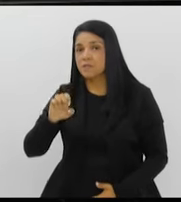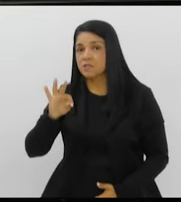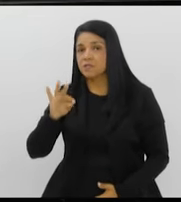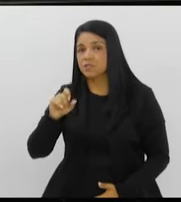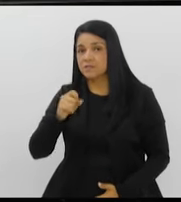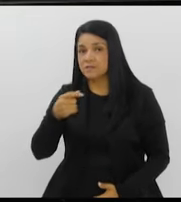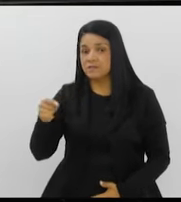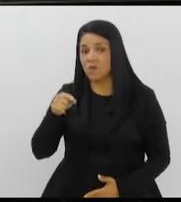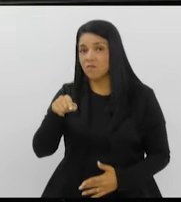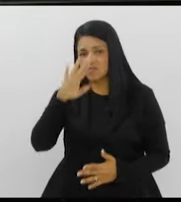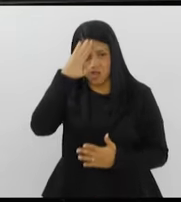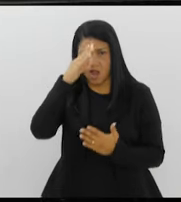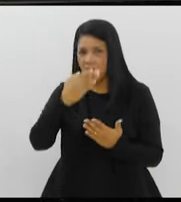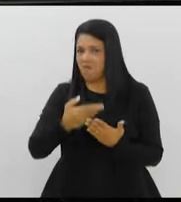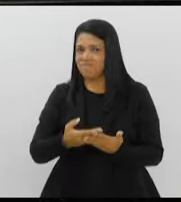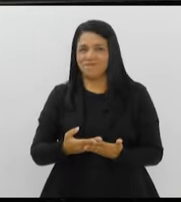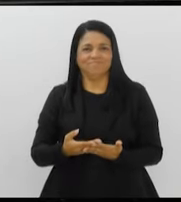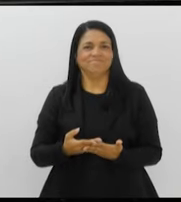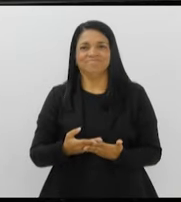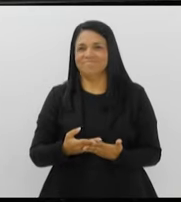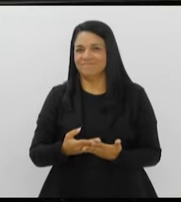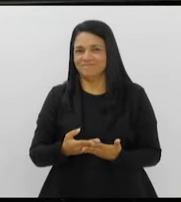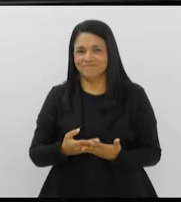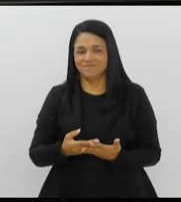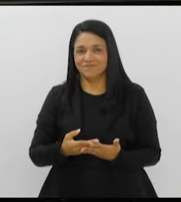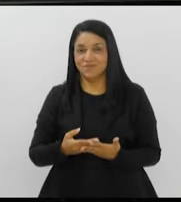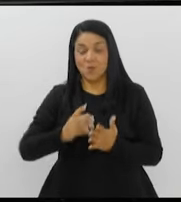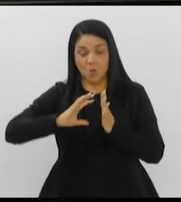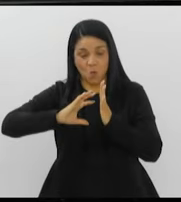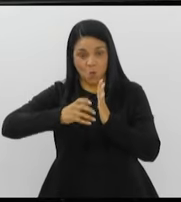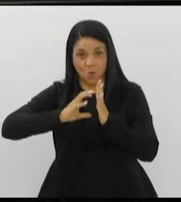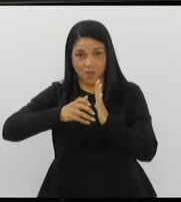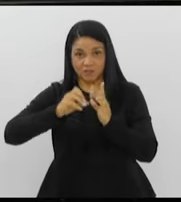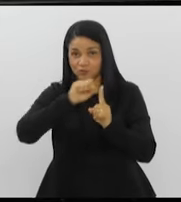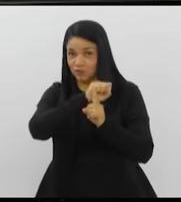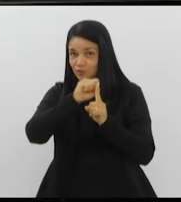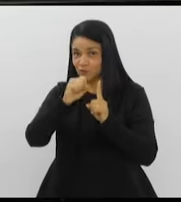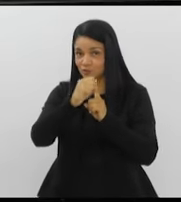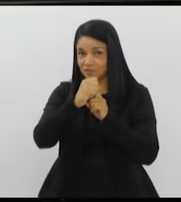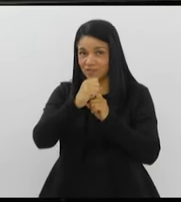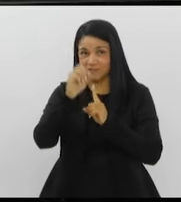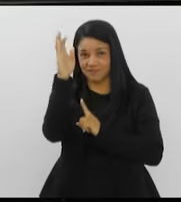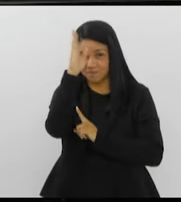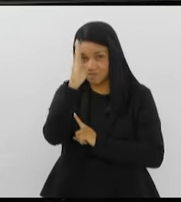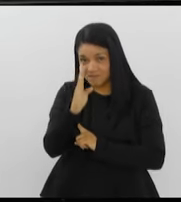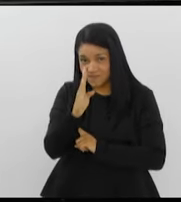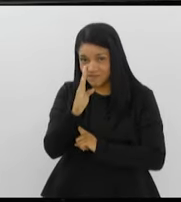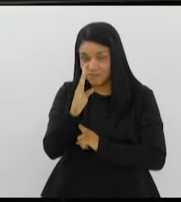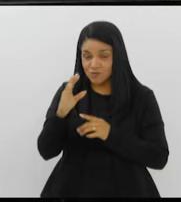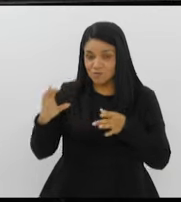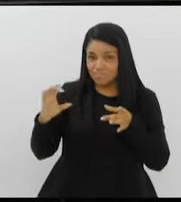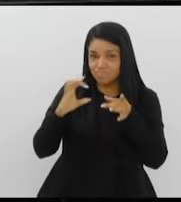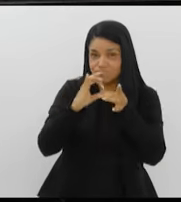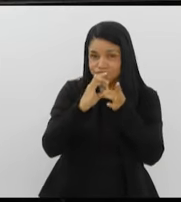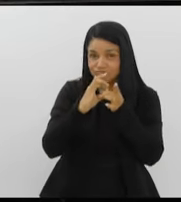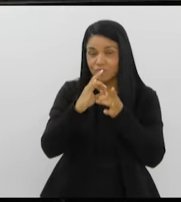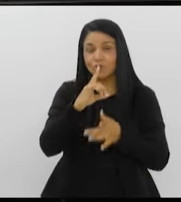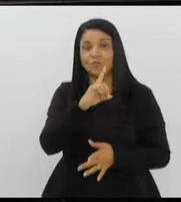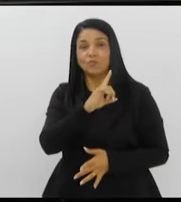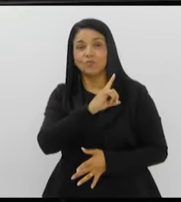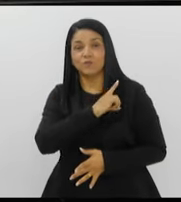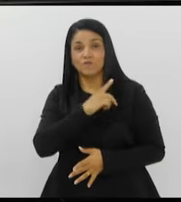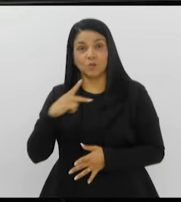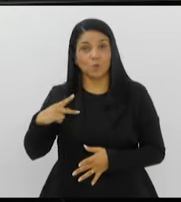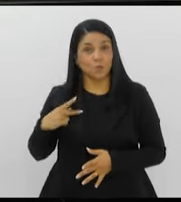vão acreditar no que o Partido Socialista Brasileiro, juntamente com o defensor